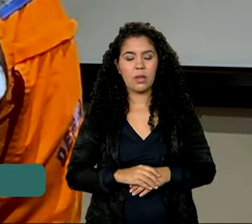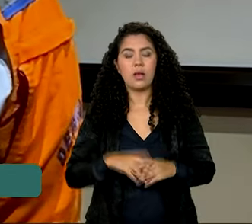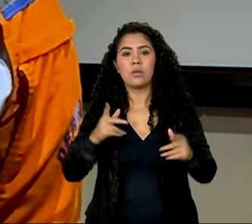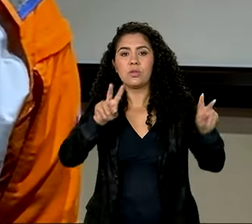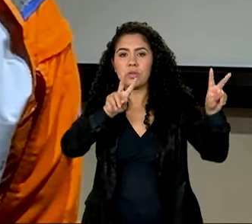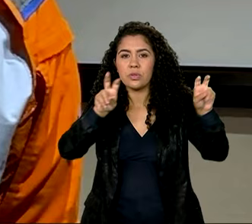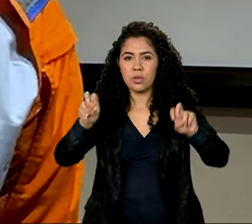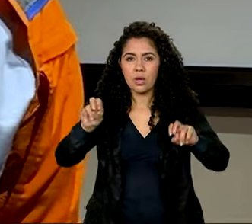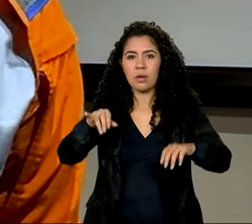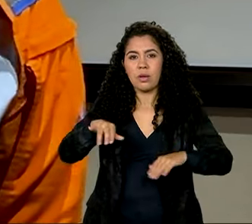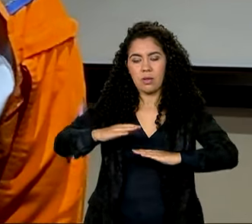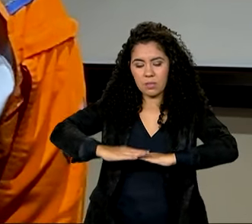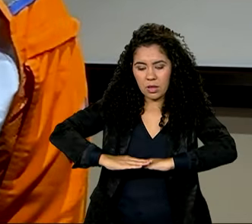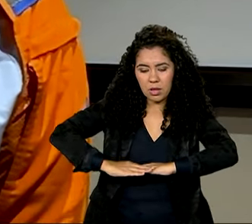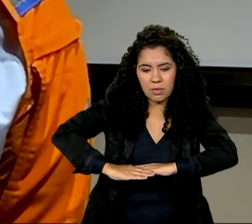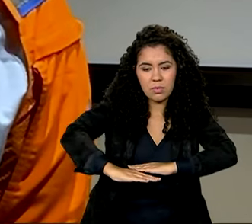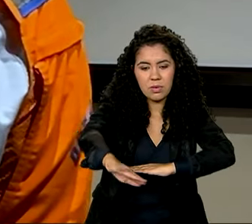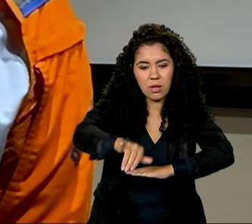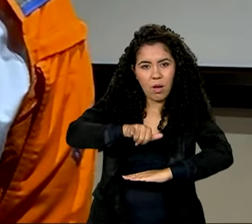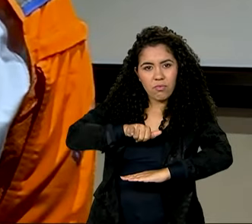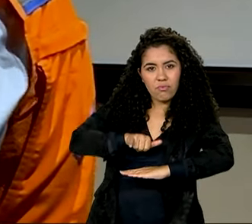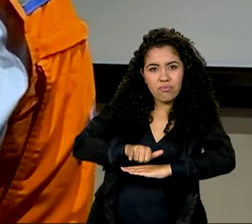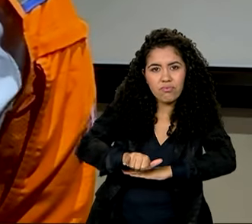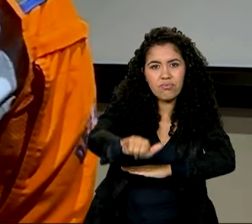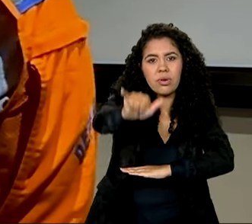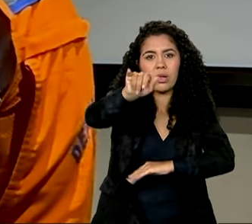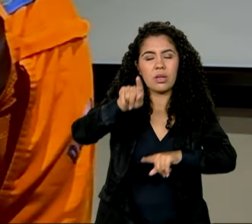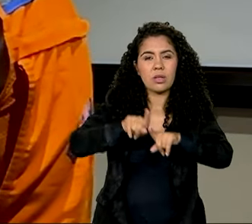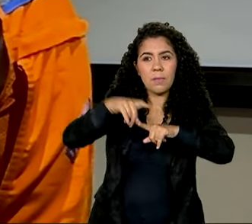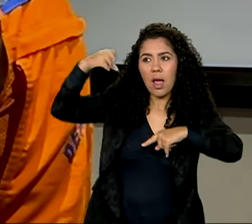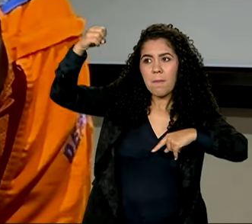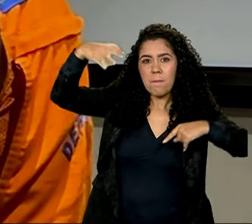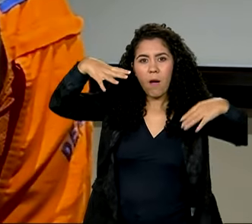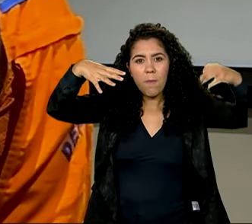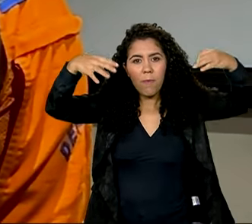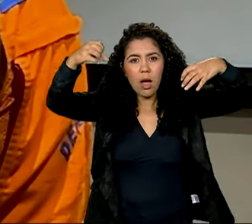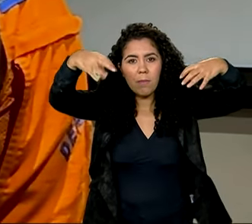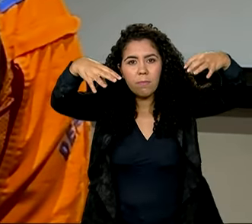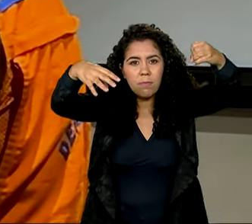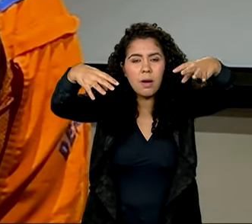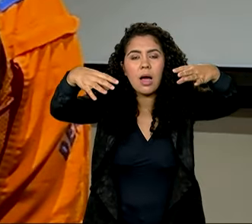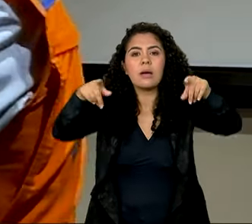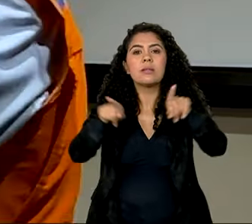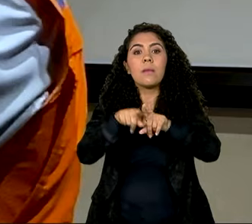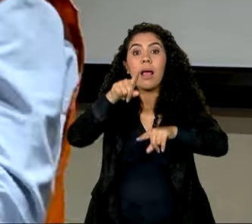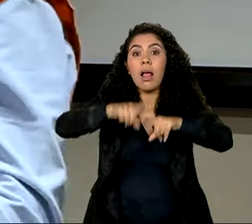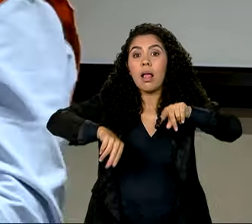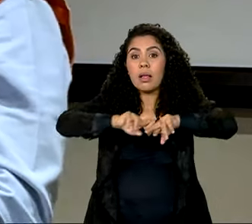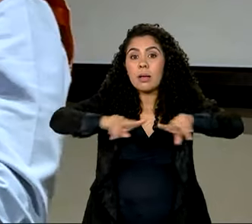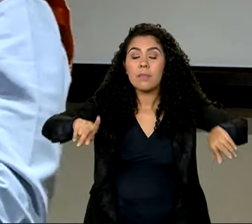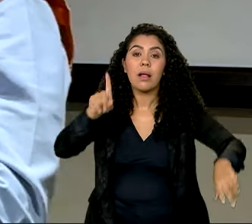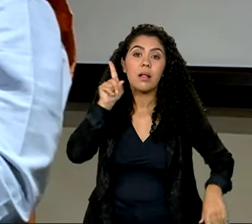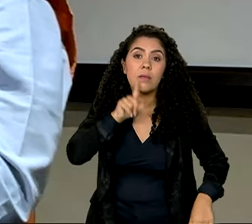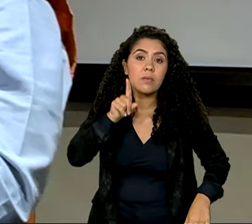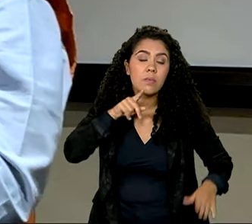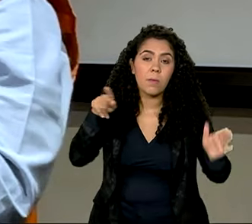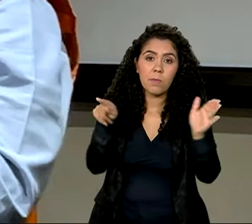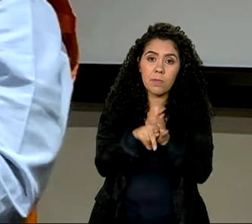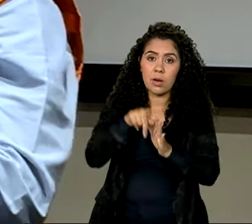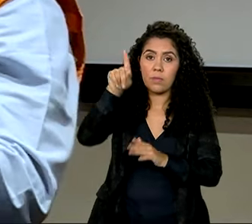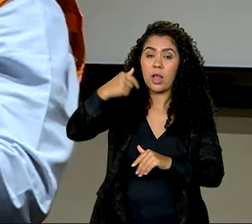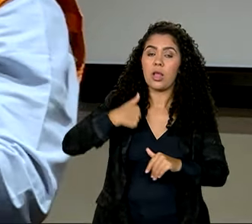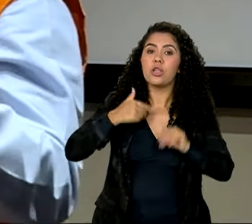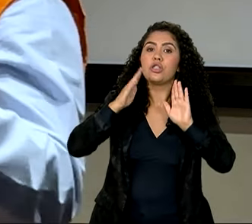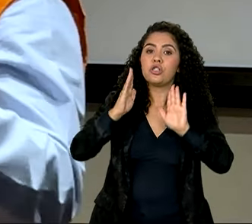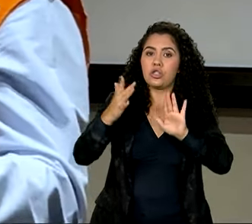como sinalizadores, iluminação e outros equipamentos americanos. Já entrei em contato